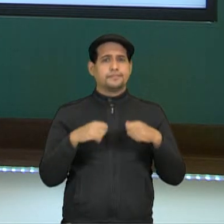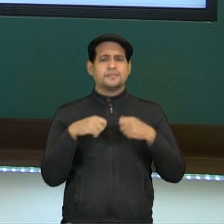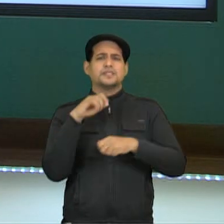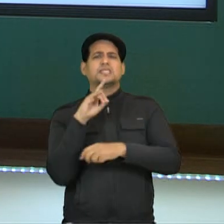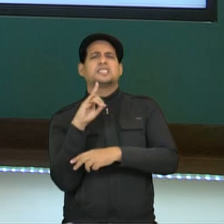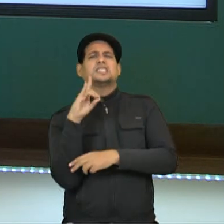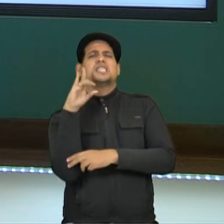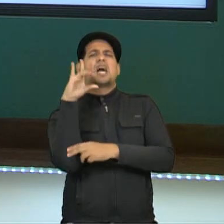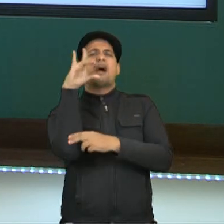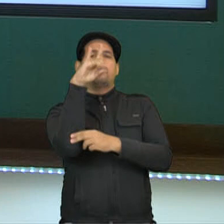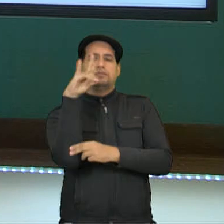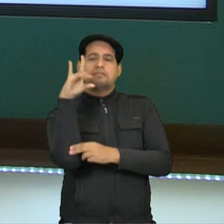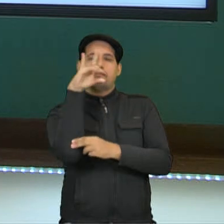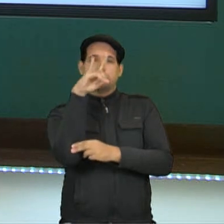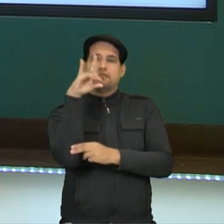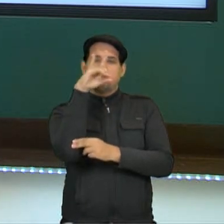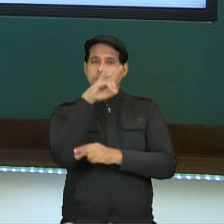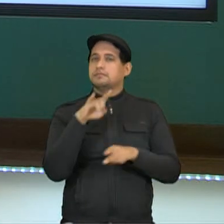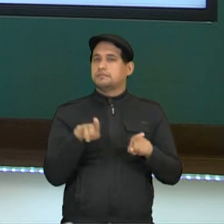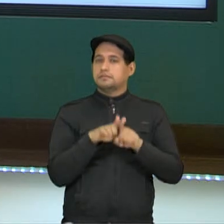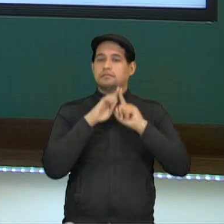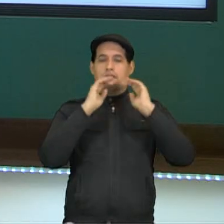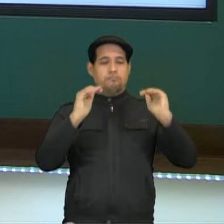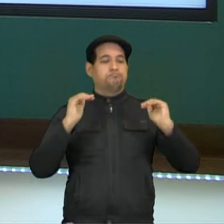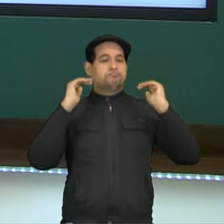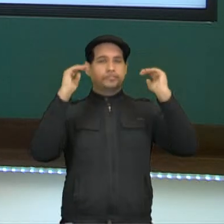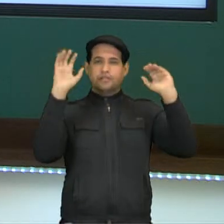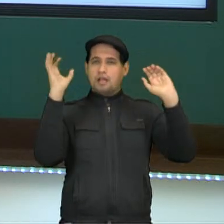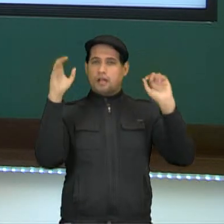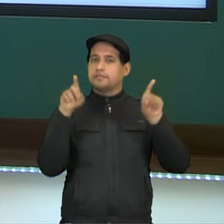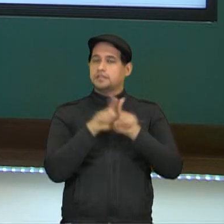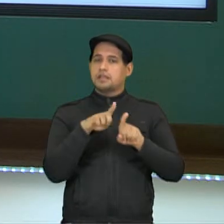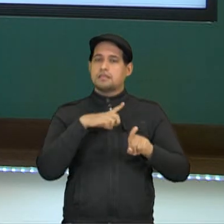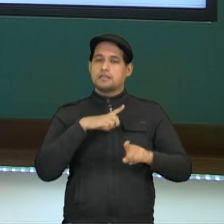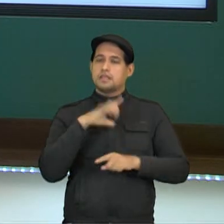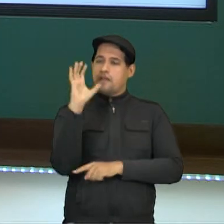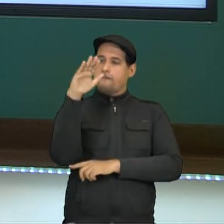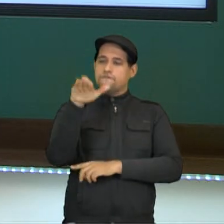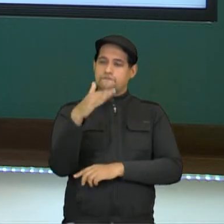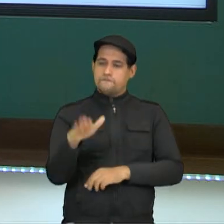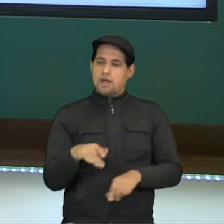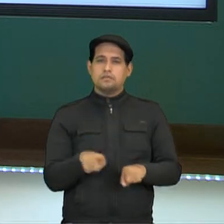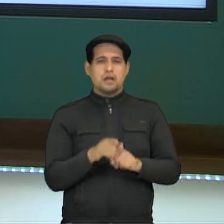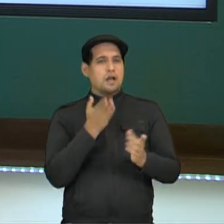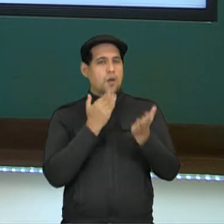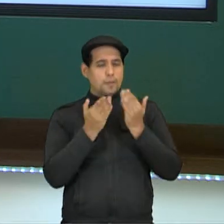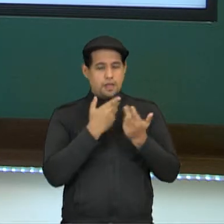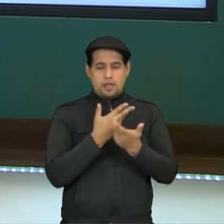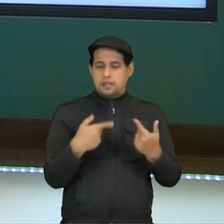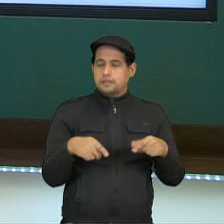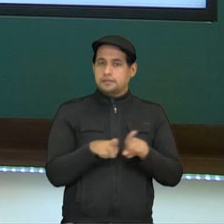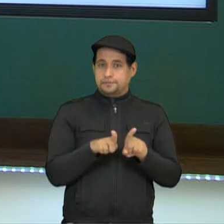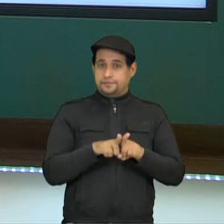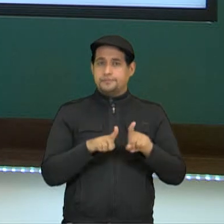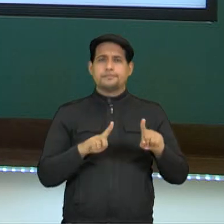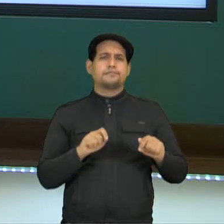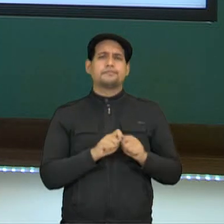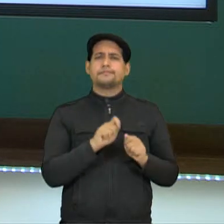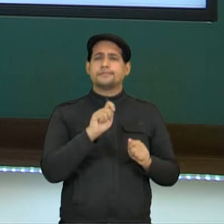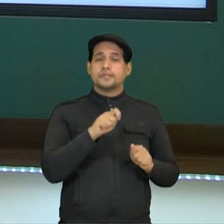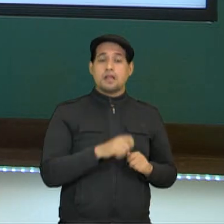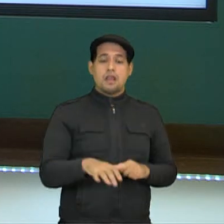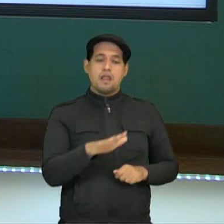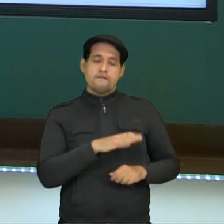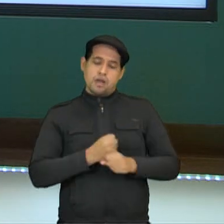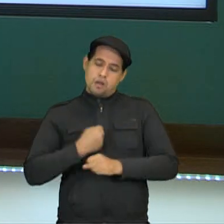esticar mais o pescoço para alcançar a copa das árvores, onde estavam as folhas das quais elas se alimentavam, elas iam, com o